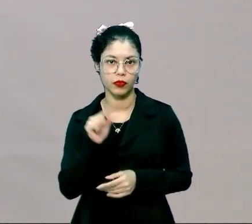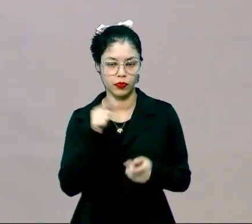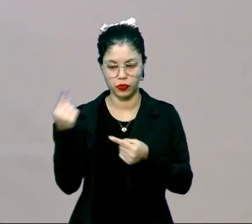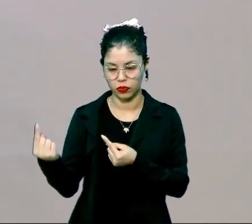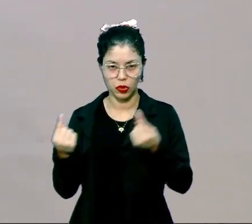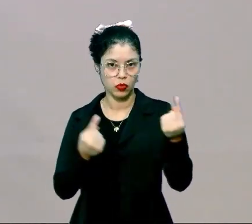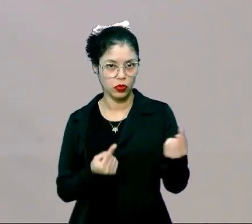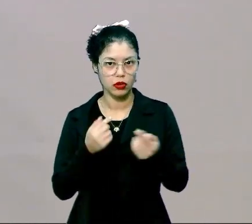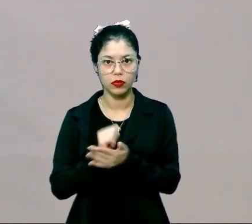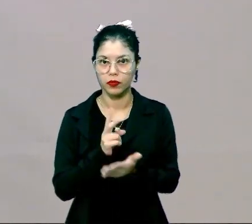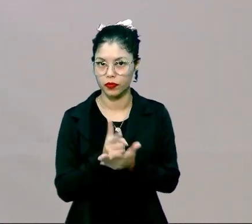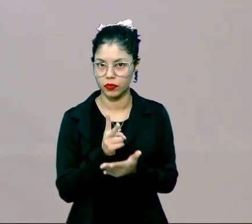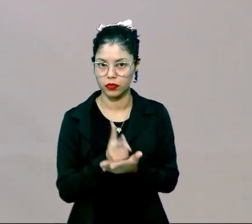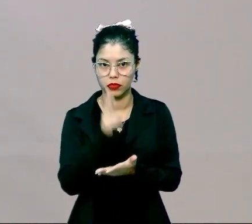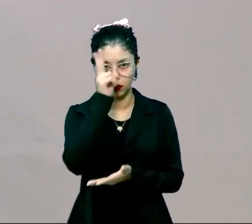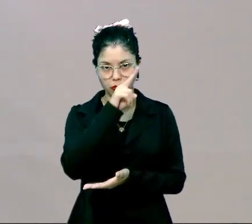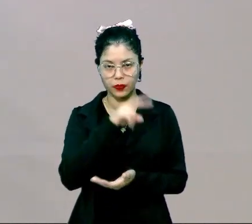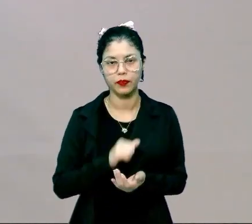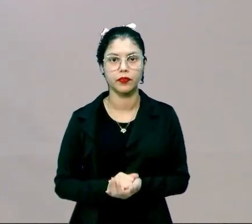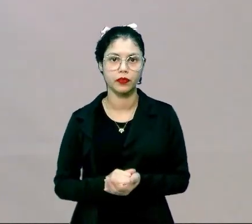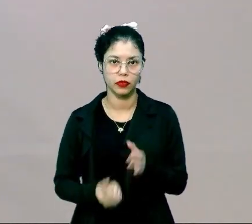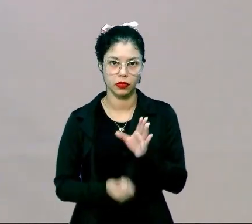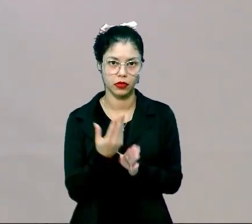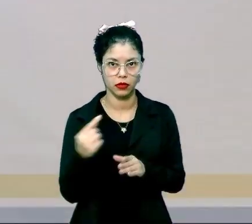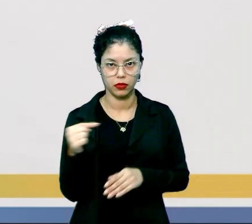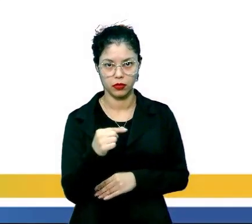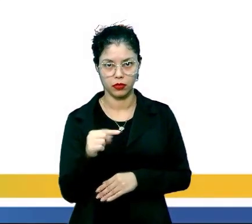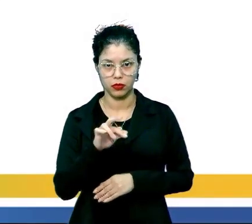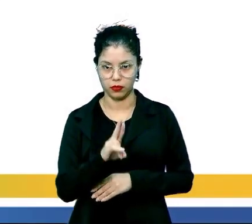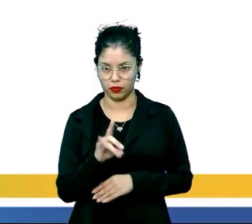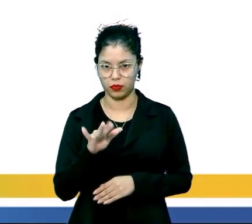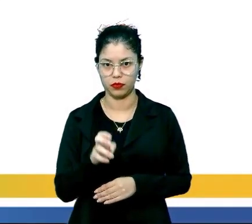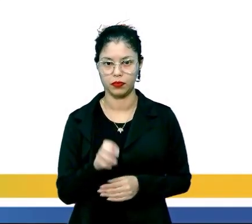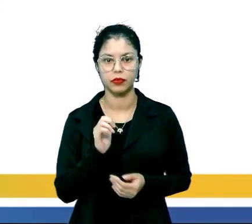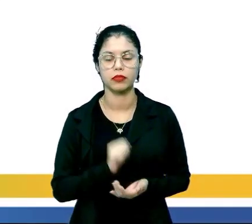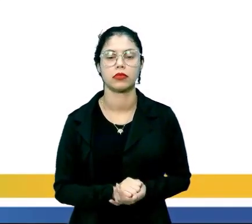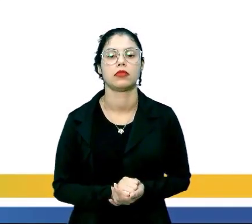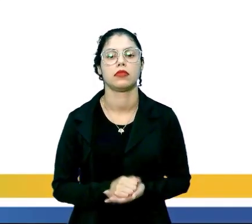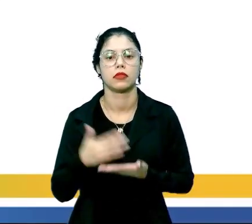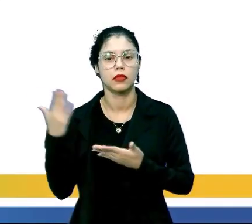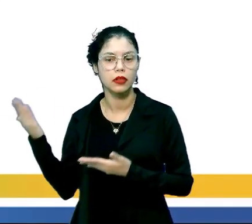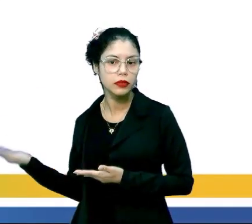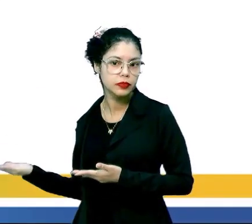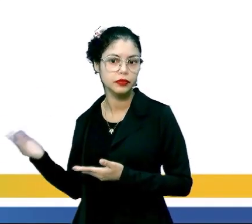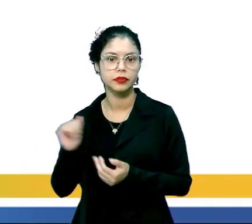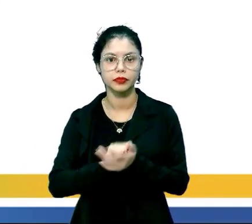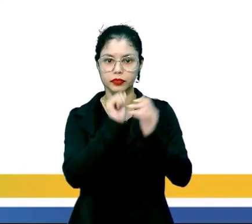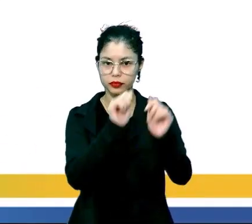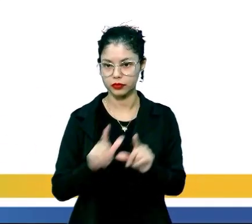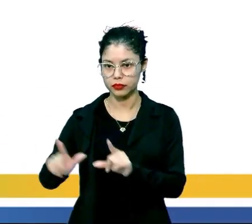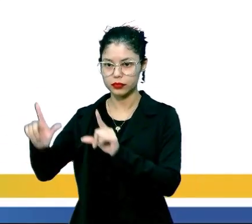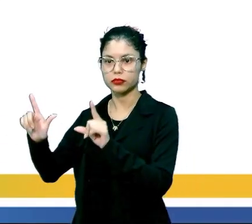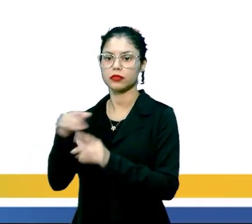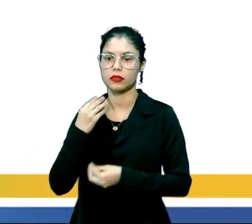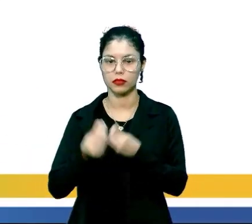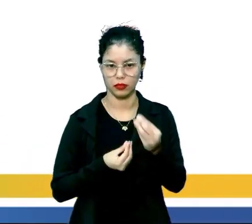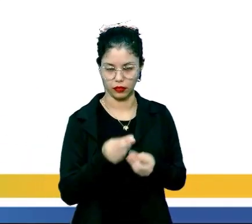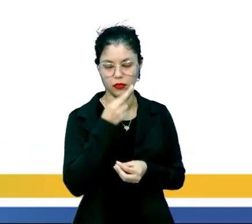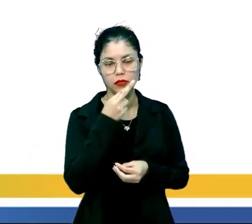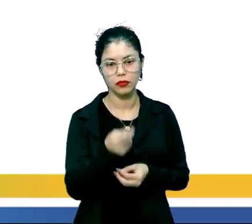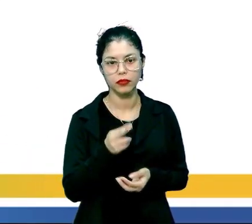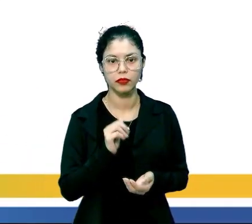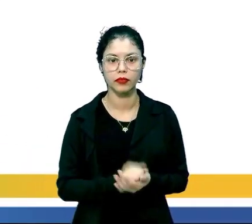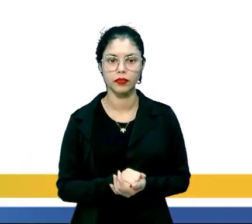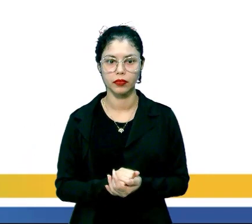outro, lembrando que é sempre produto menos reagente. Tudo bem? Olha só, então aí nós temos na tela como que eu calculo